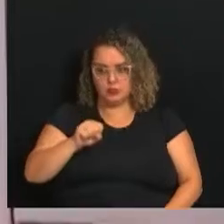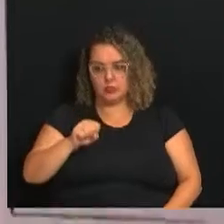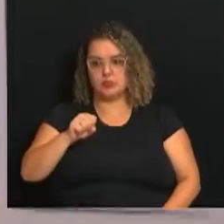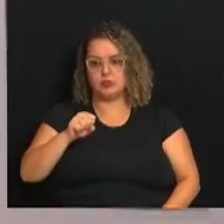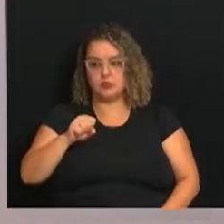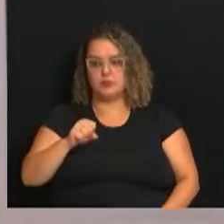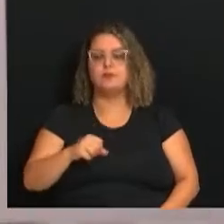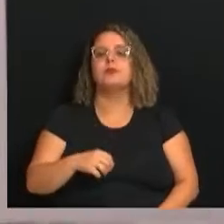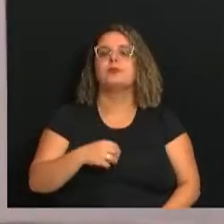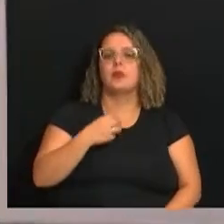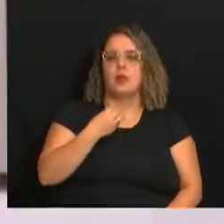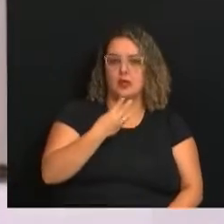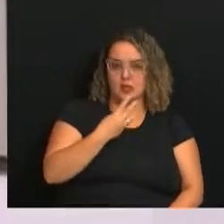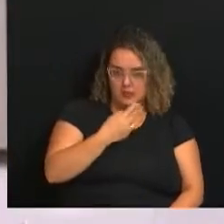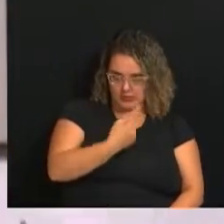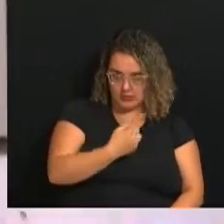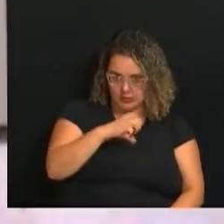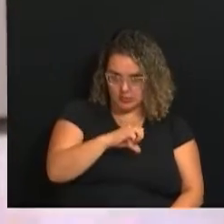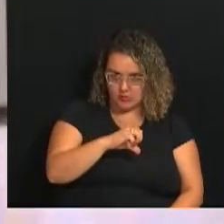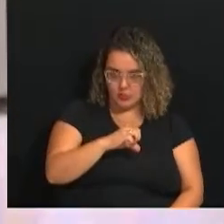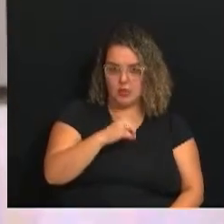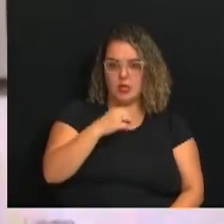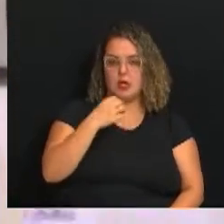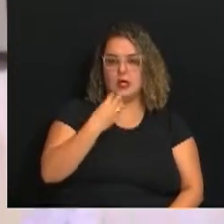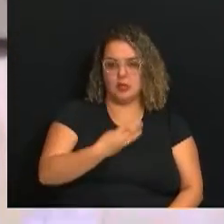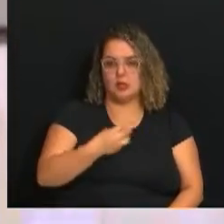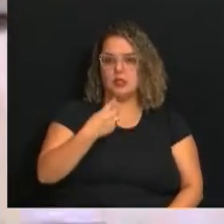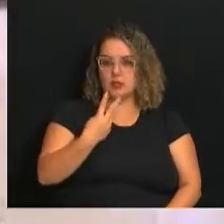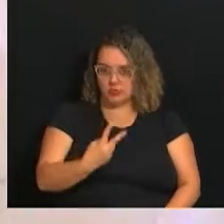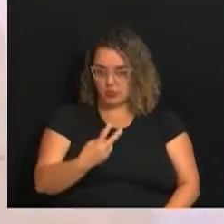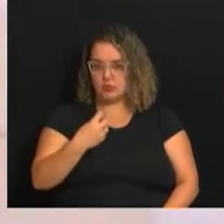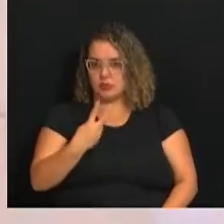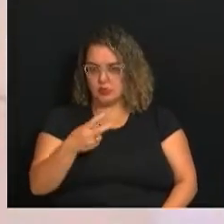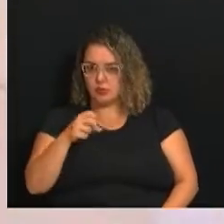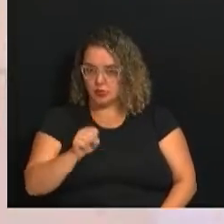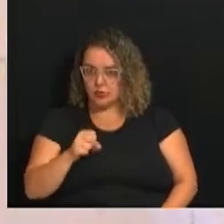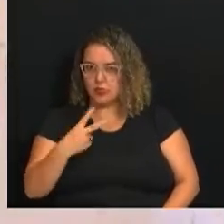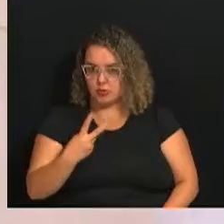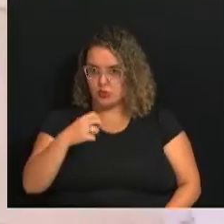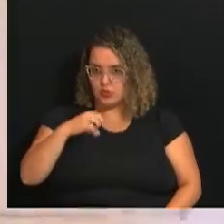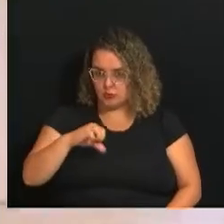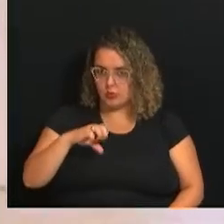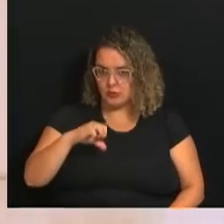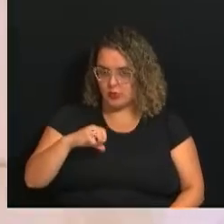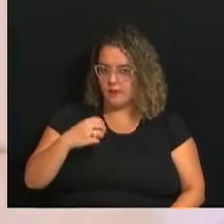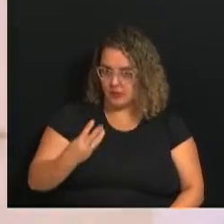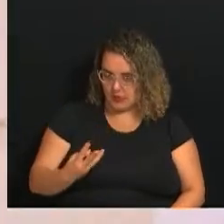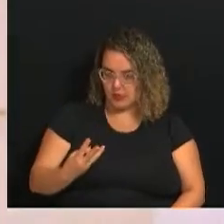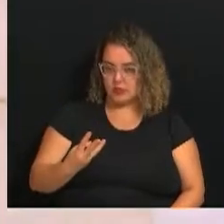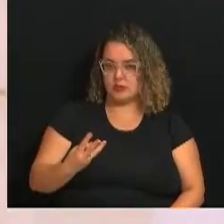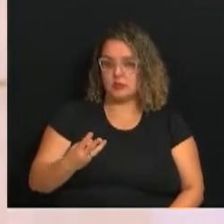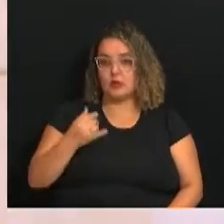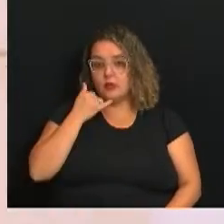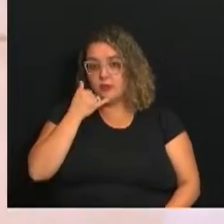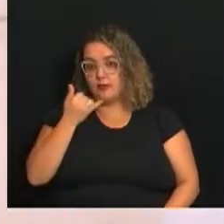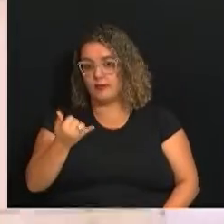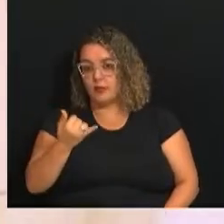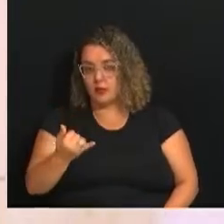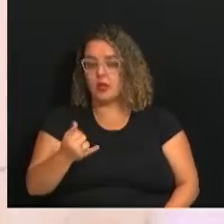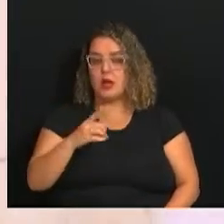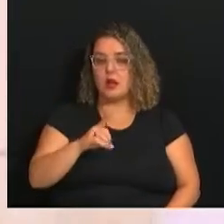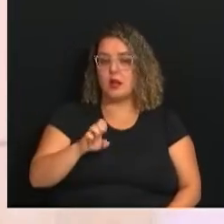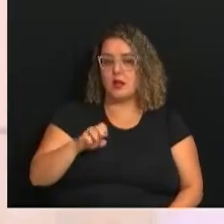patrimônio que a gente não pode abrir mão. Então, as escolas também estão se empenhando nessa proposta, né? De pensar o mundo mais do nosso jeito.